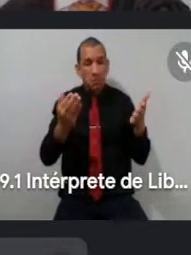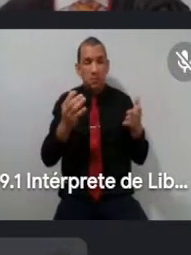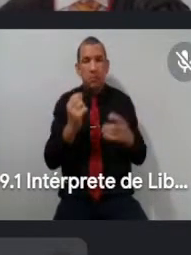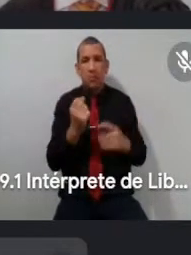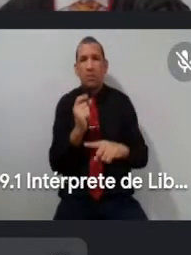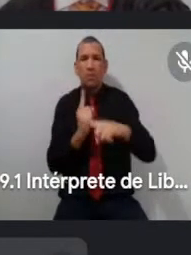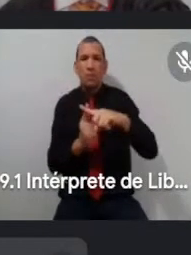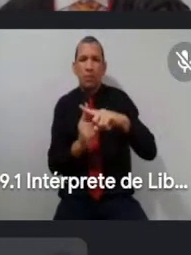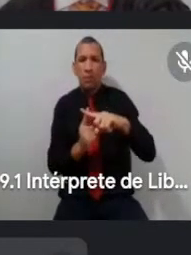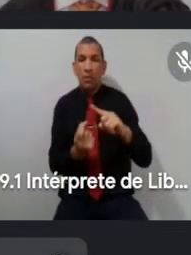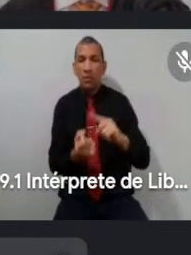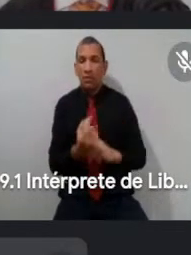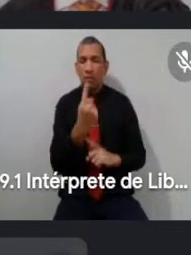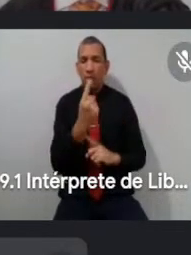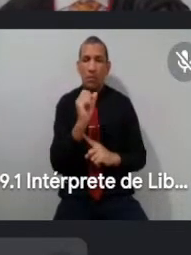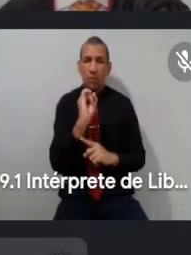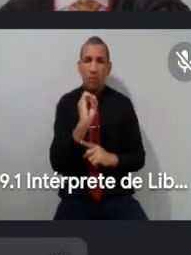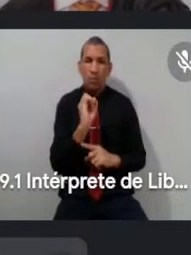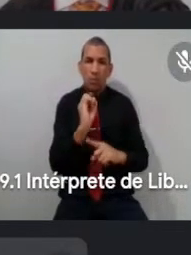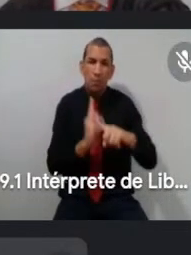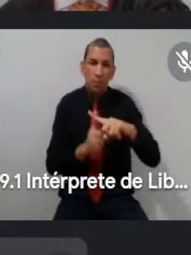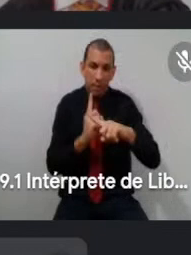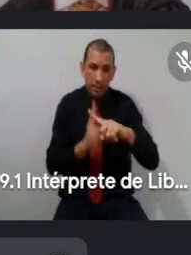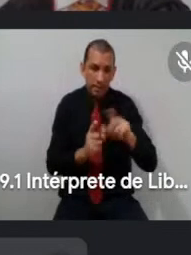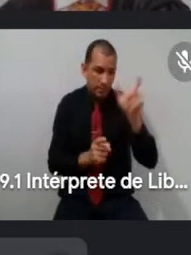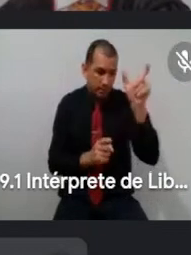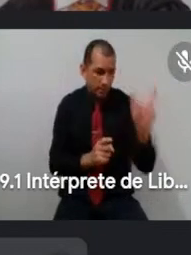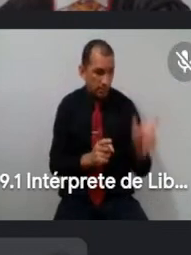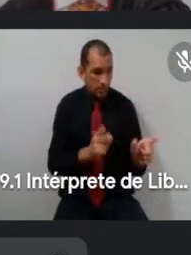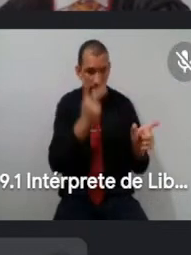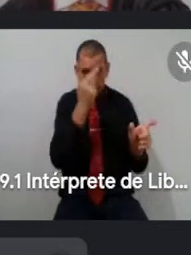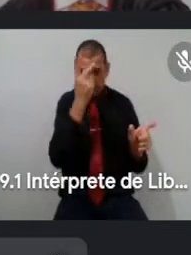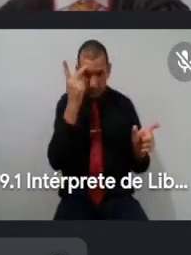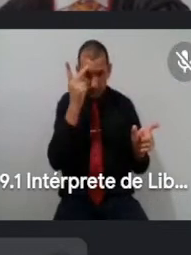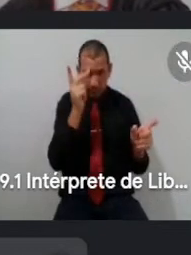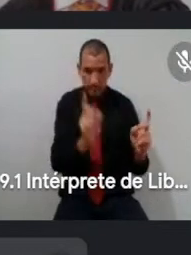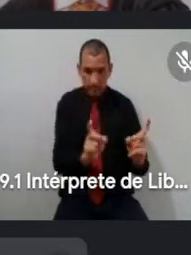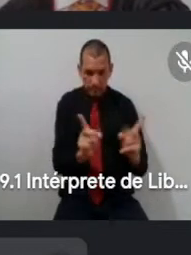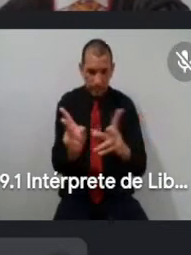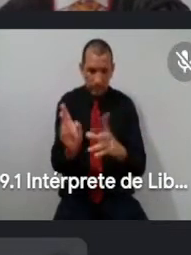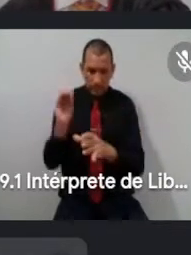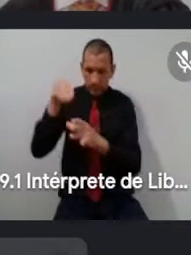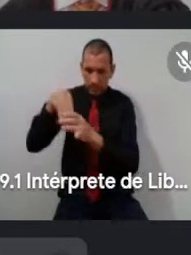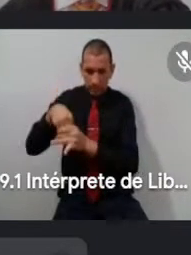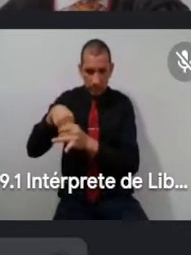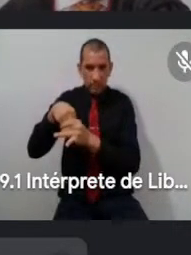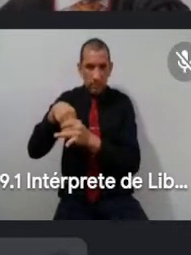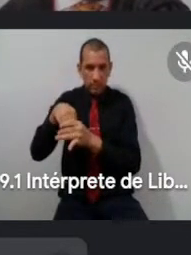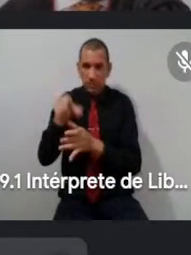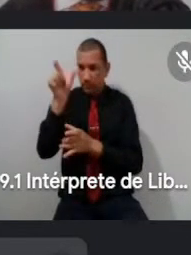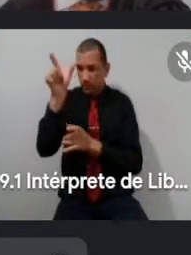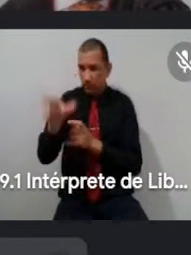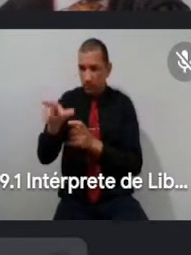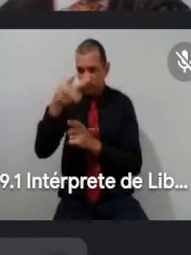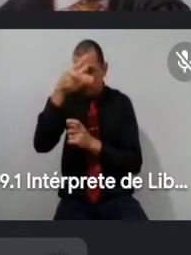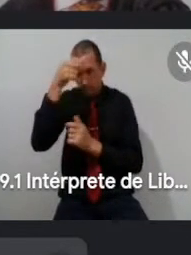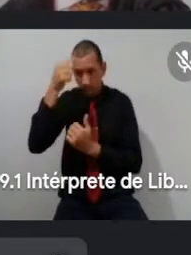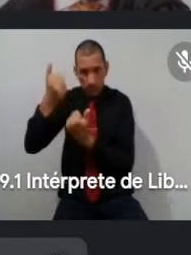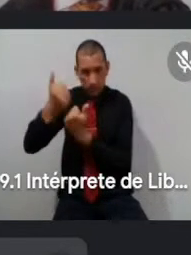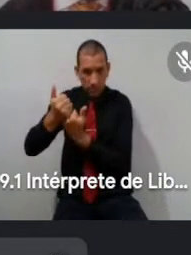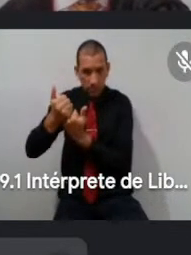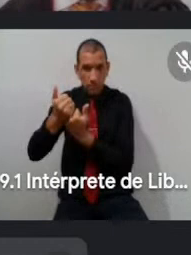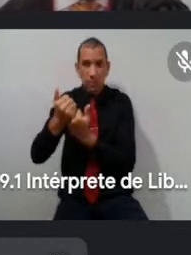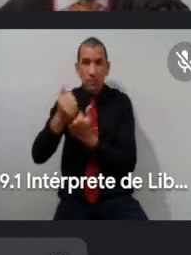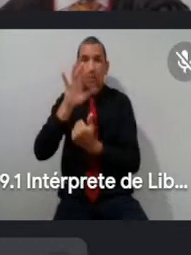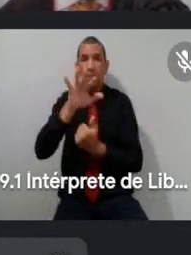porque esse supostas As peça pessoas que perdeu o vosso ele tá um candidato a vice-prefeito e